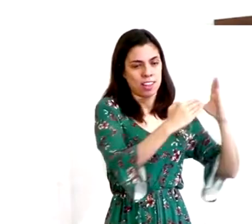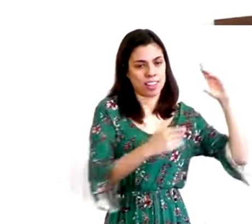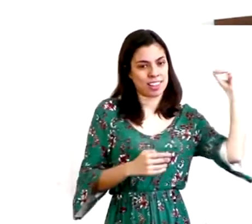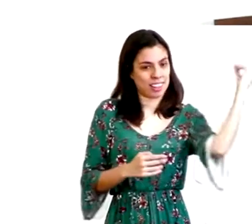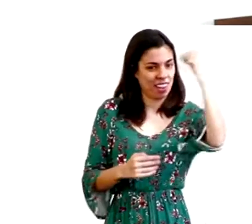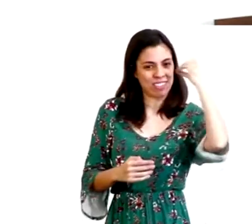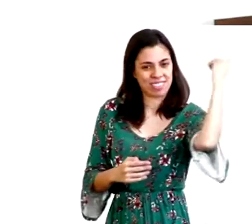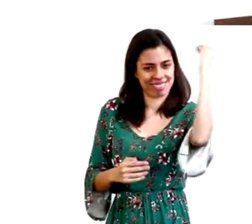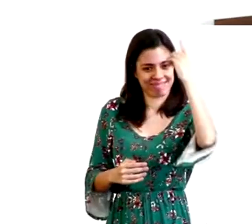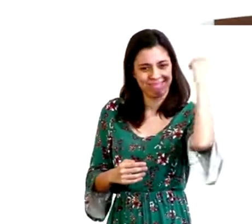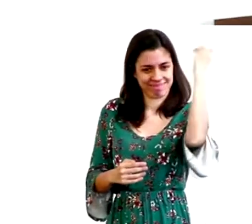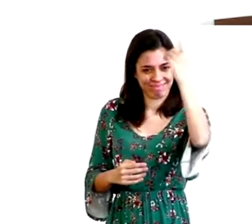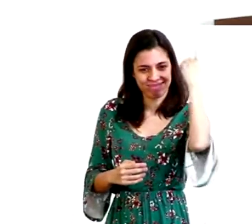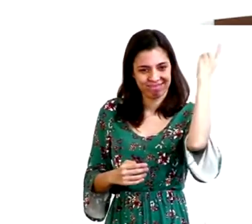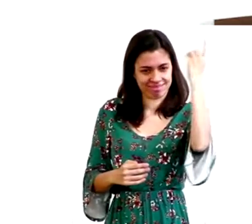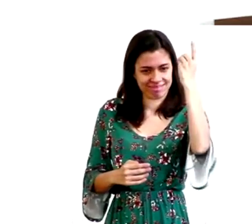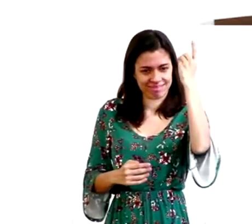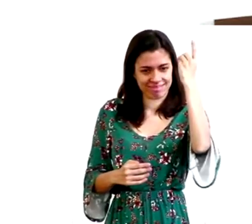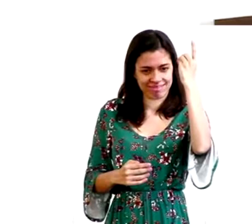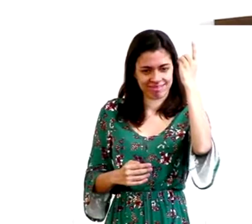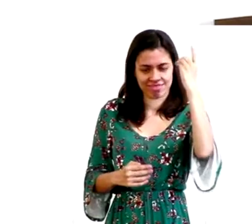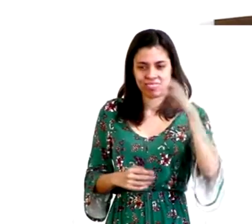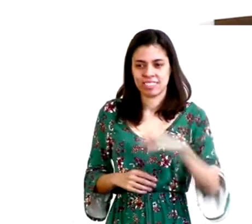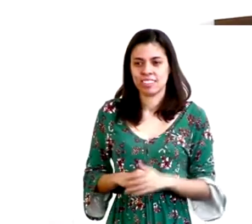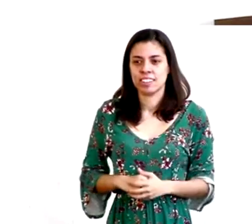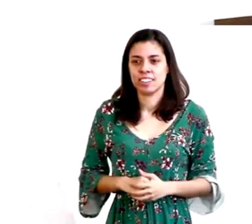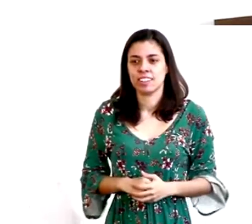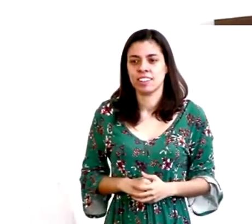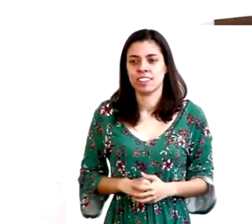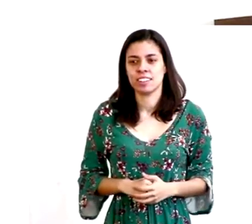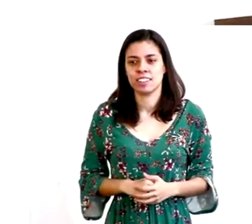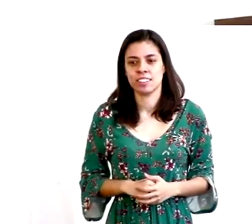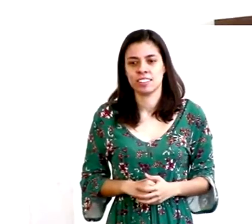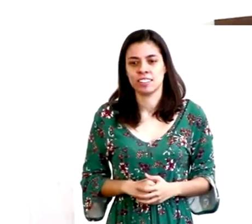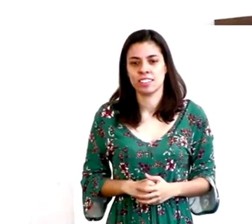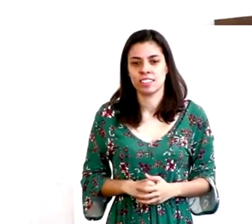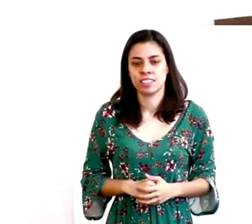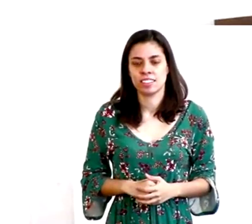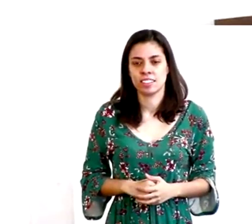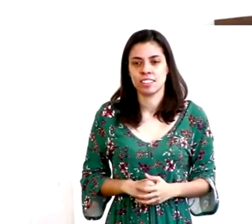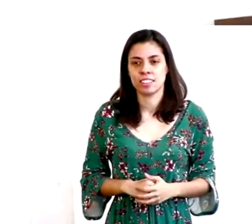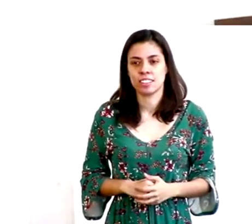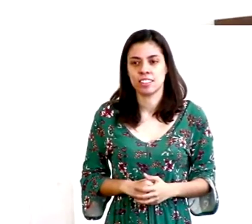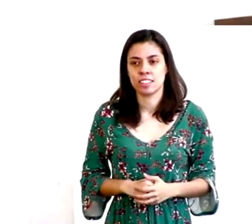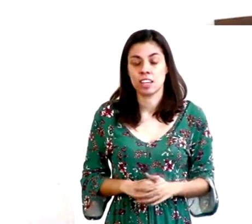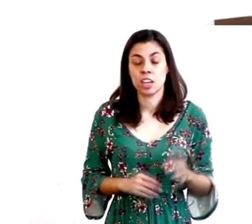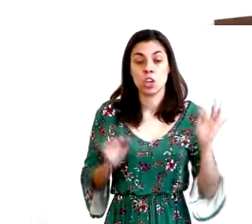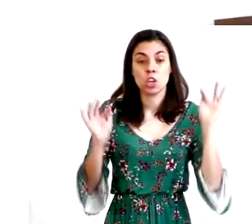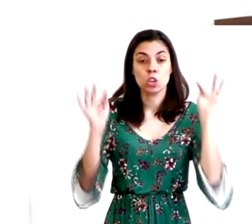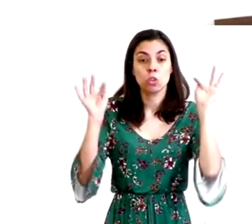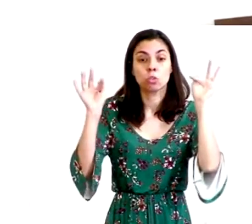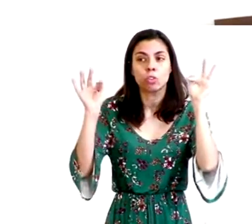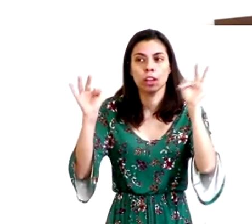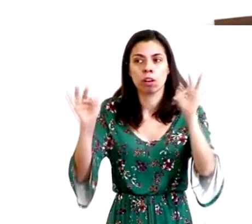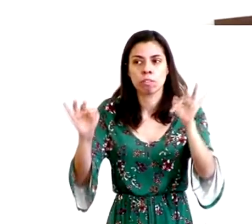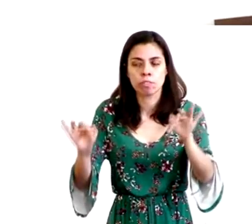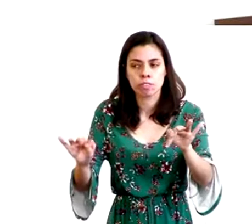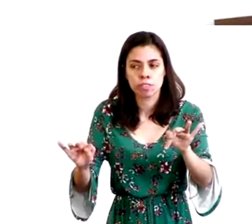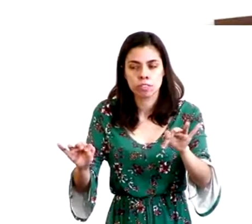mesmo Evangelho termina com Cristo tendo toda a autoridade, como nós veremos a